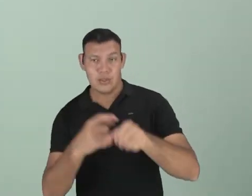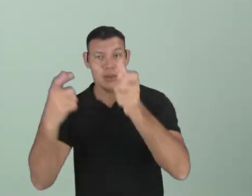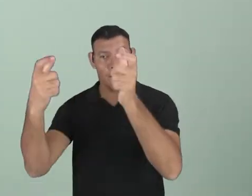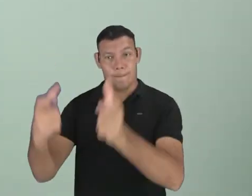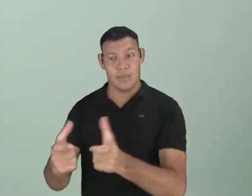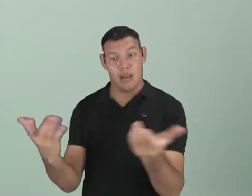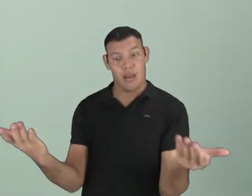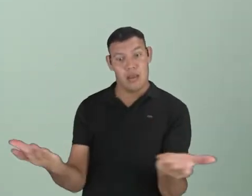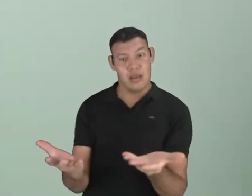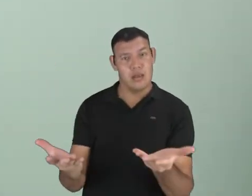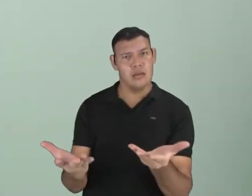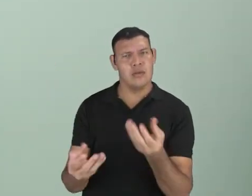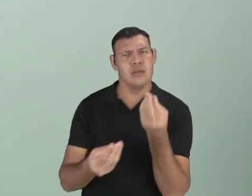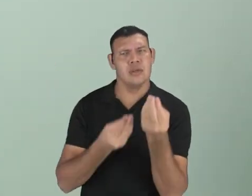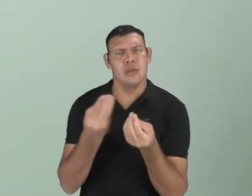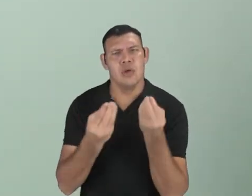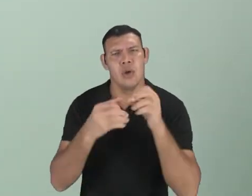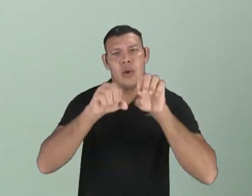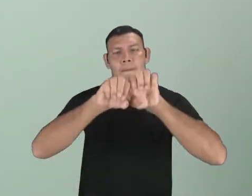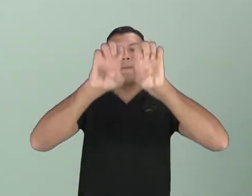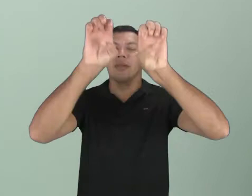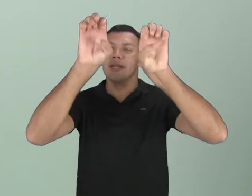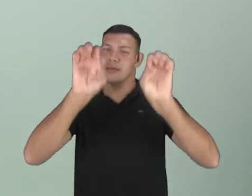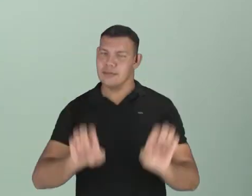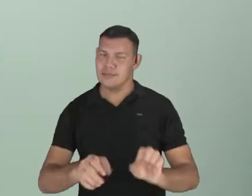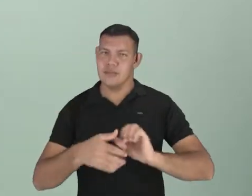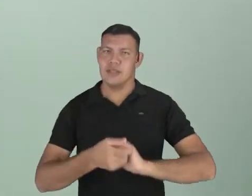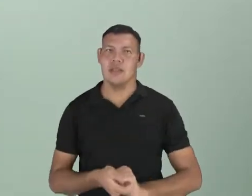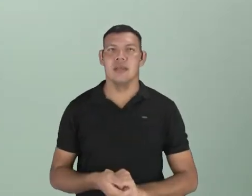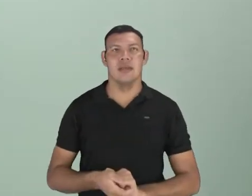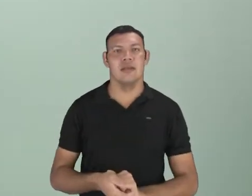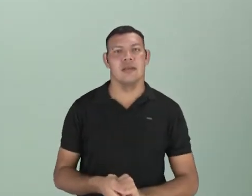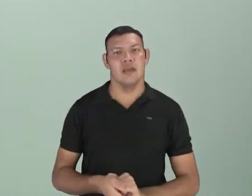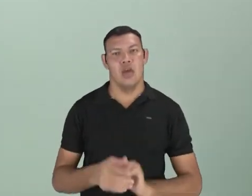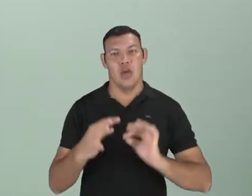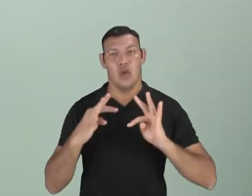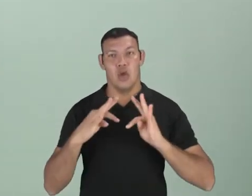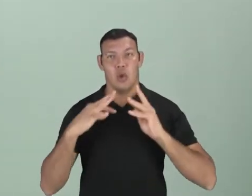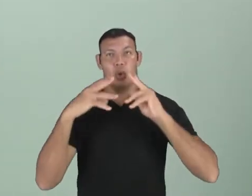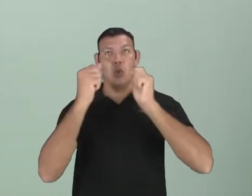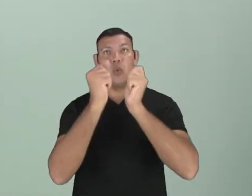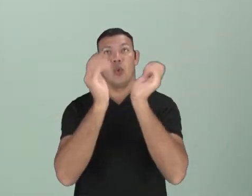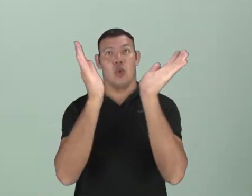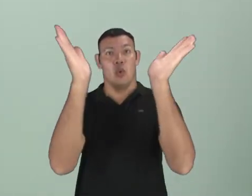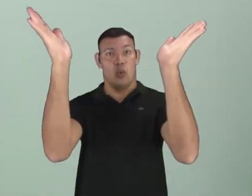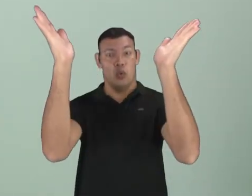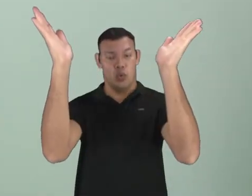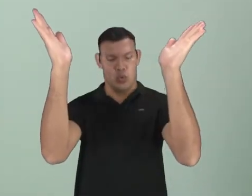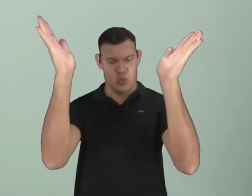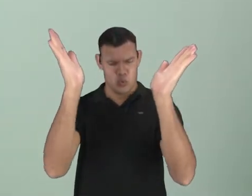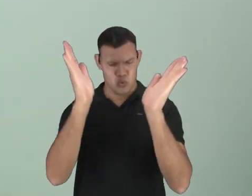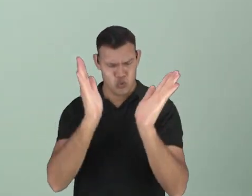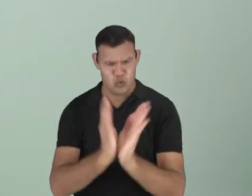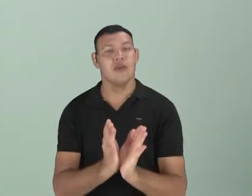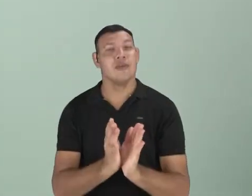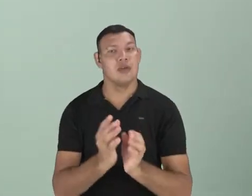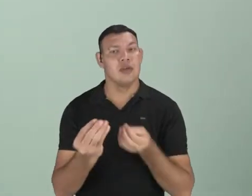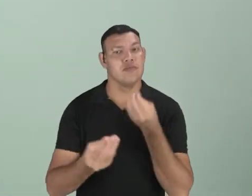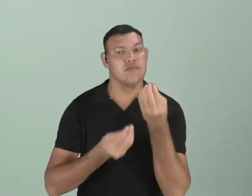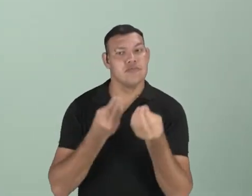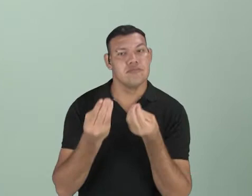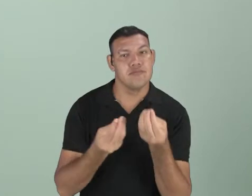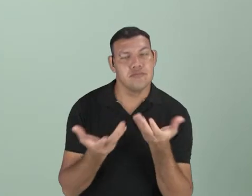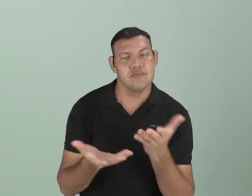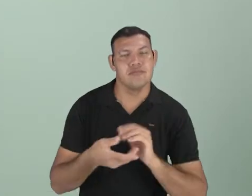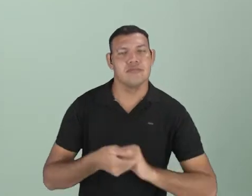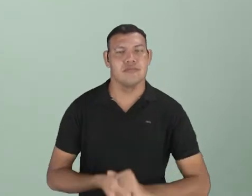vamos pensar o quê? Na estrutura. Se nós temos o todo, agora nós vamos pensar na estrutura. Como compõe esse